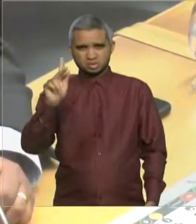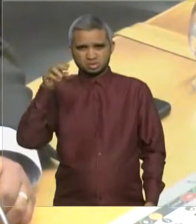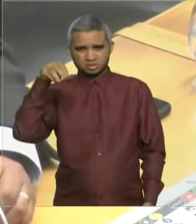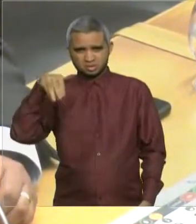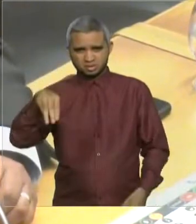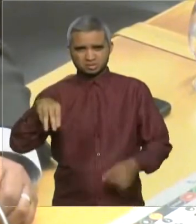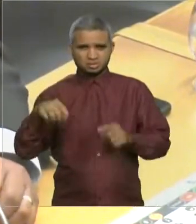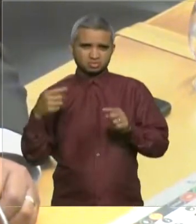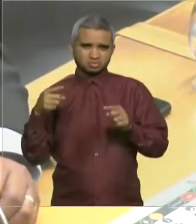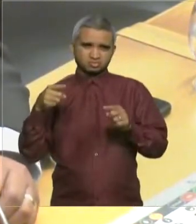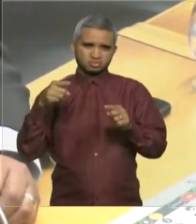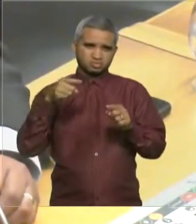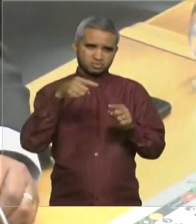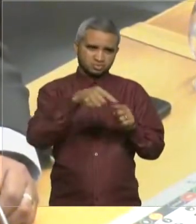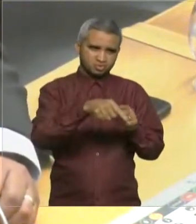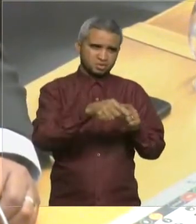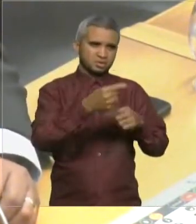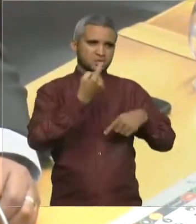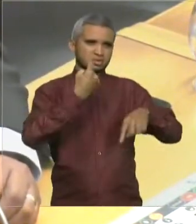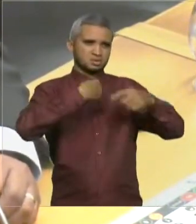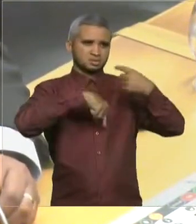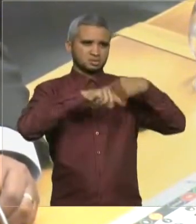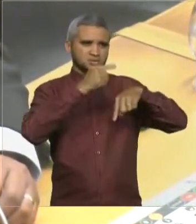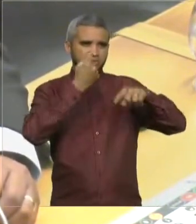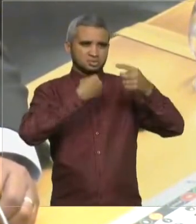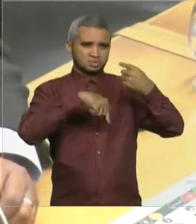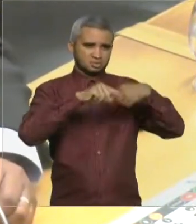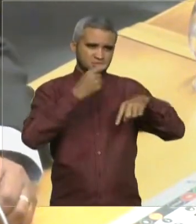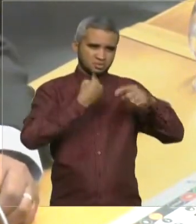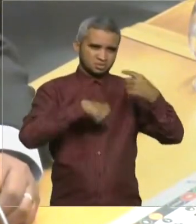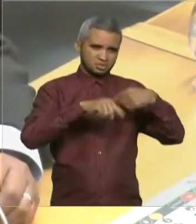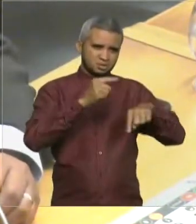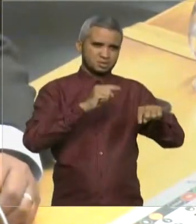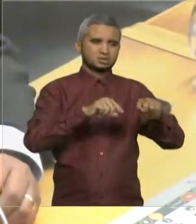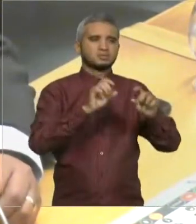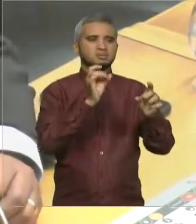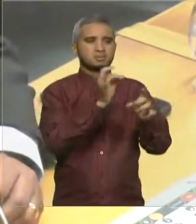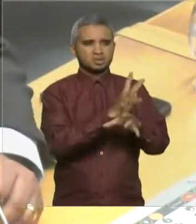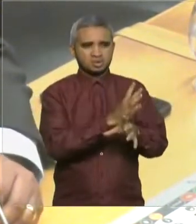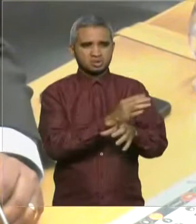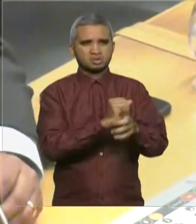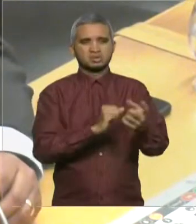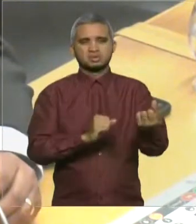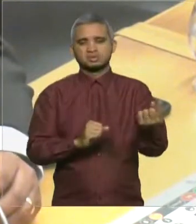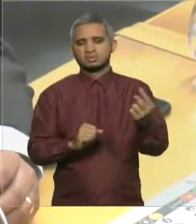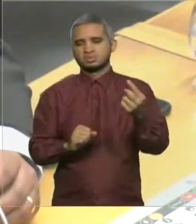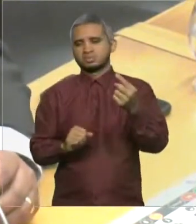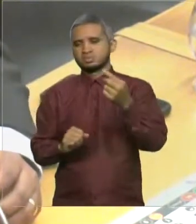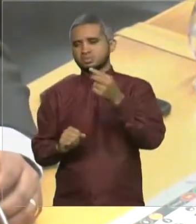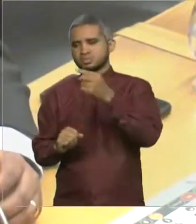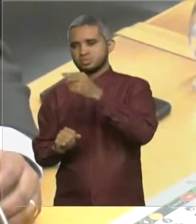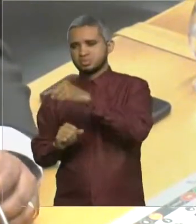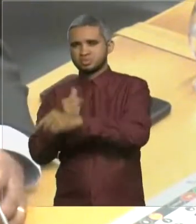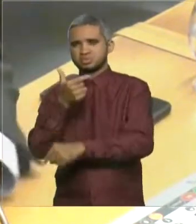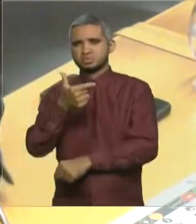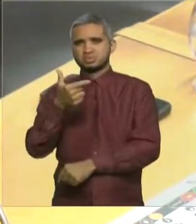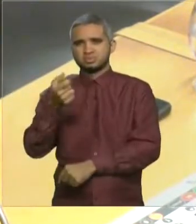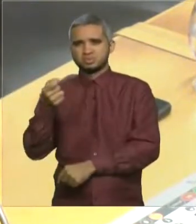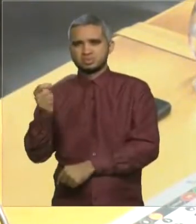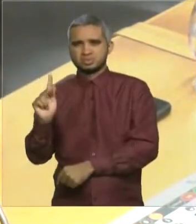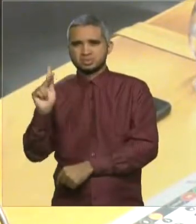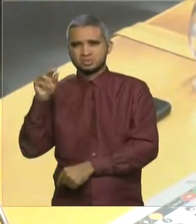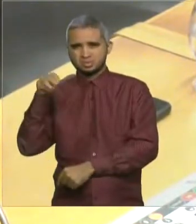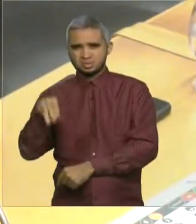depois de uma sessão de hemodiálise que é sofrida, 200 quilômetros para voltar, o sofrimento que é. E